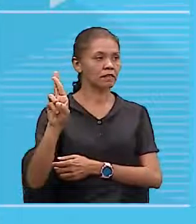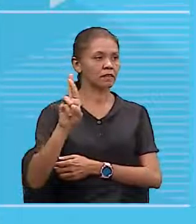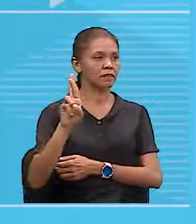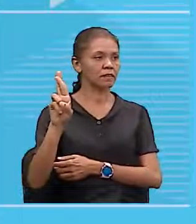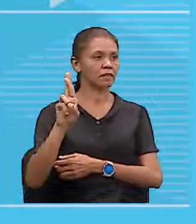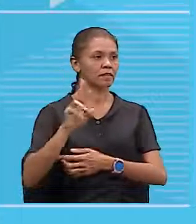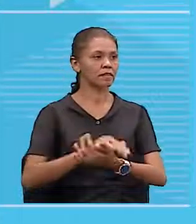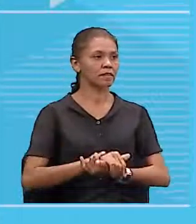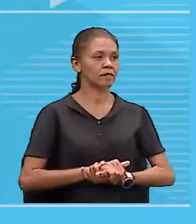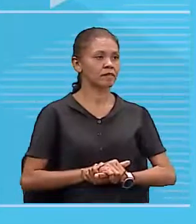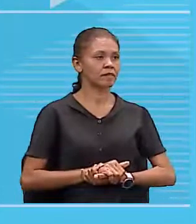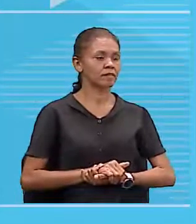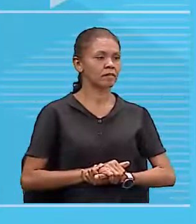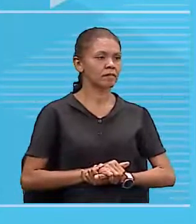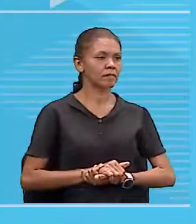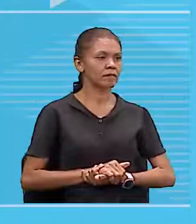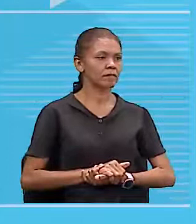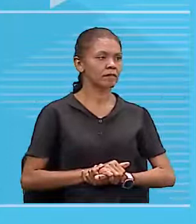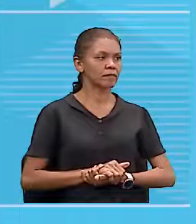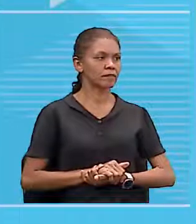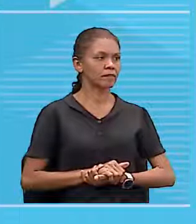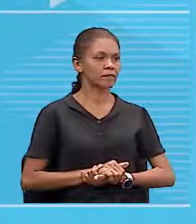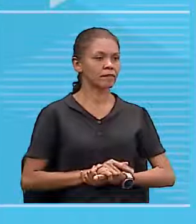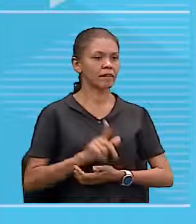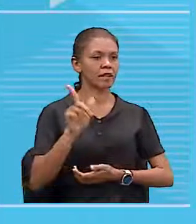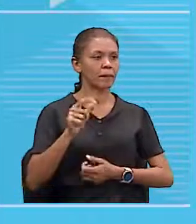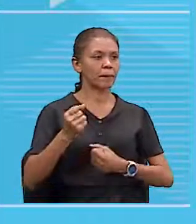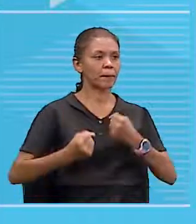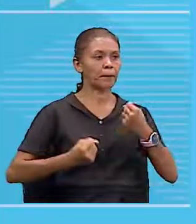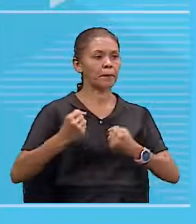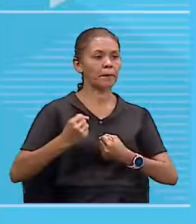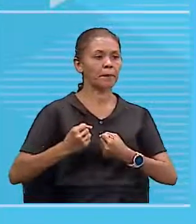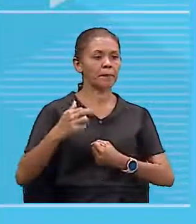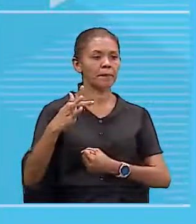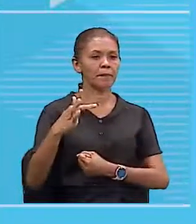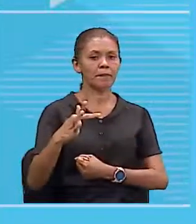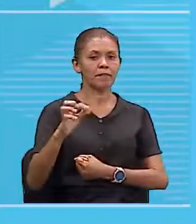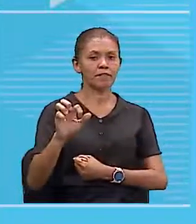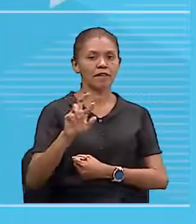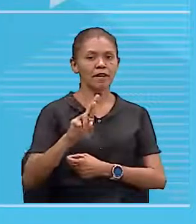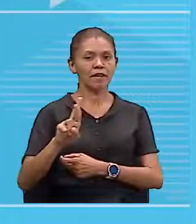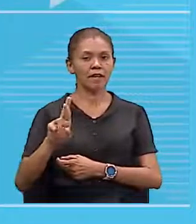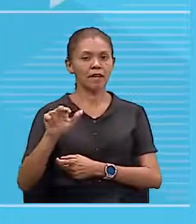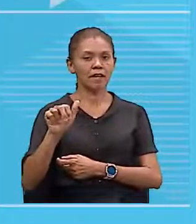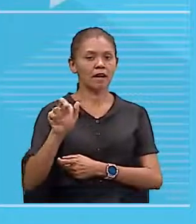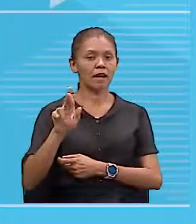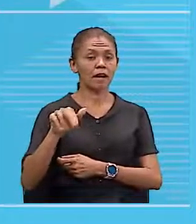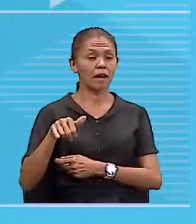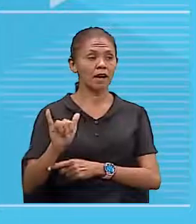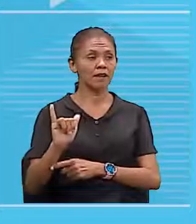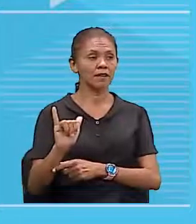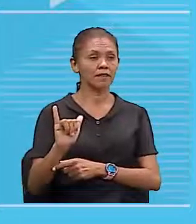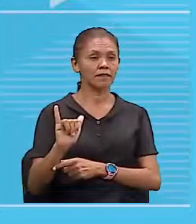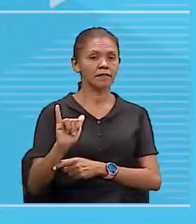Jesus e uma Ferrari ai ai